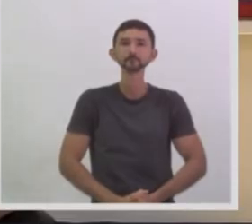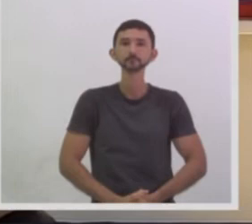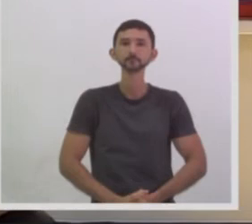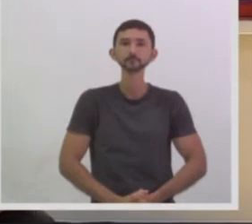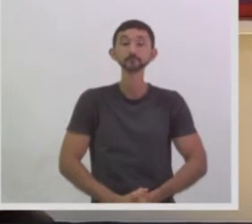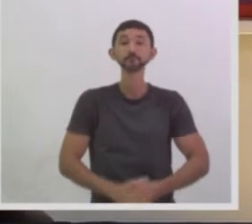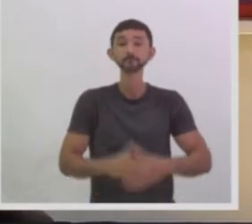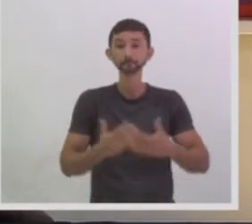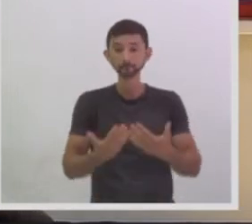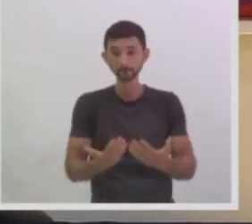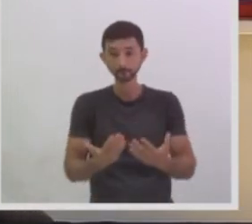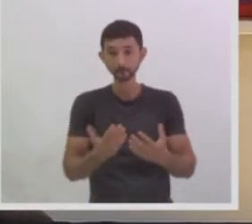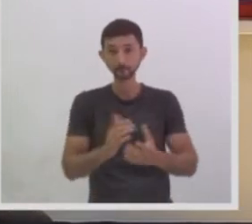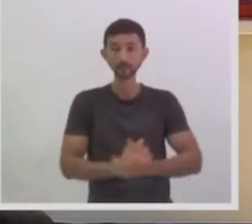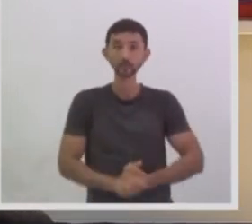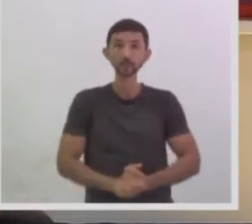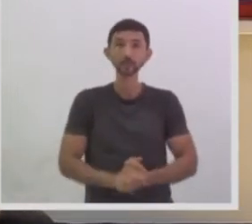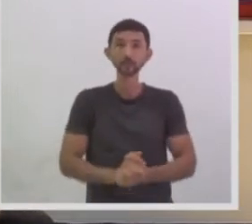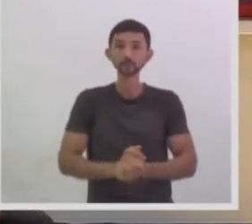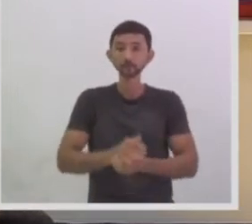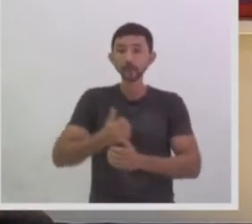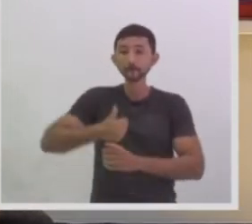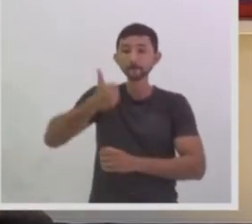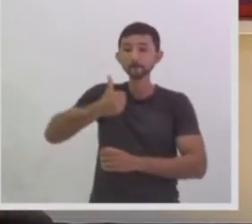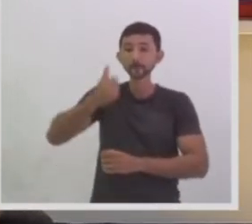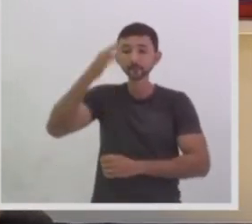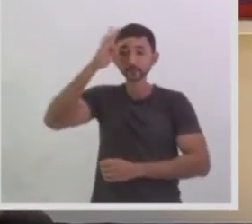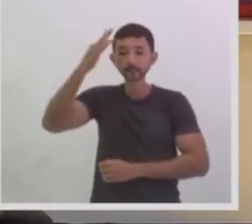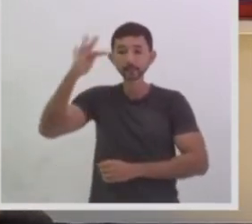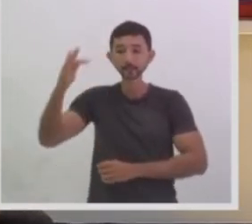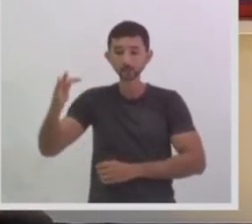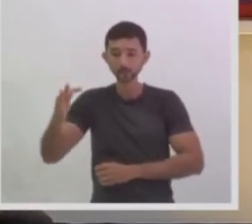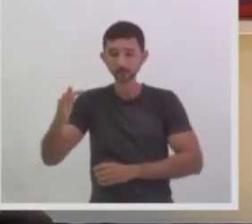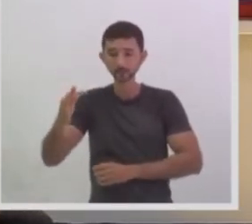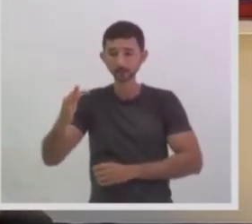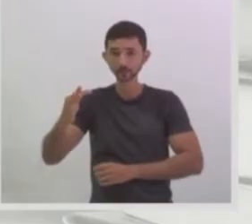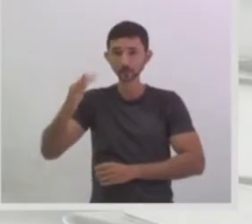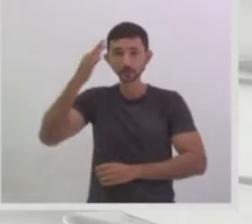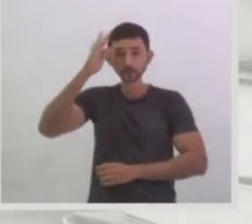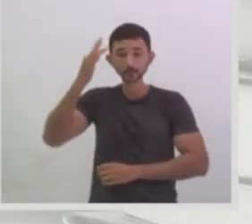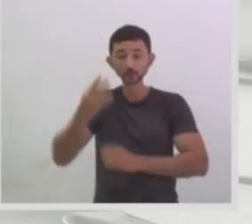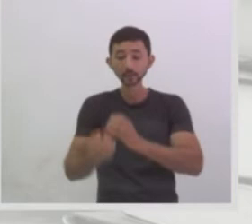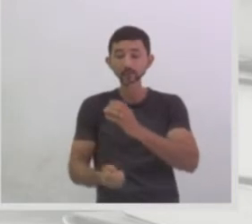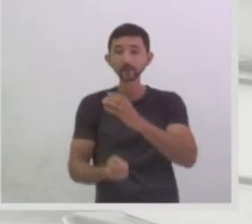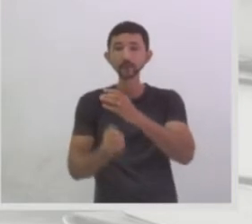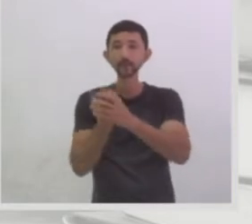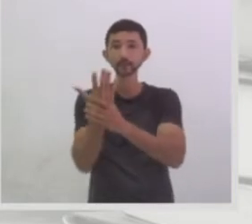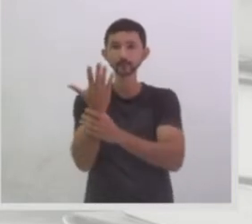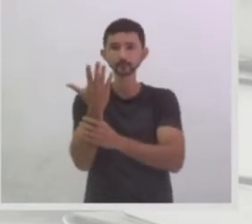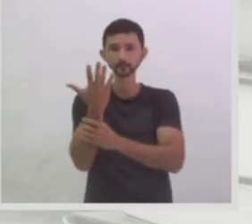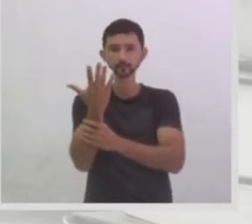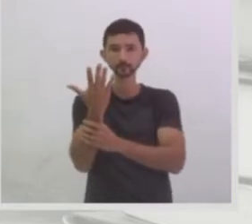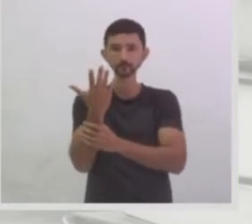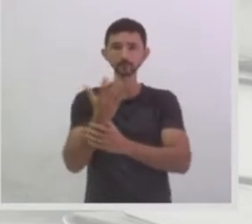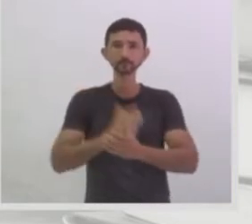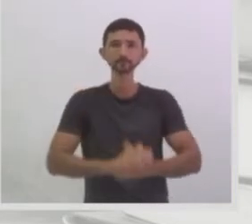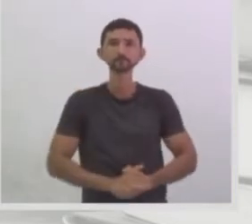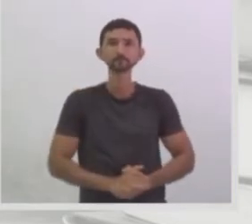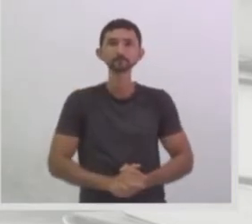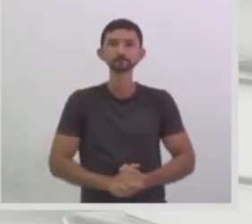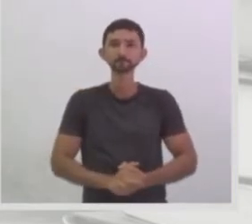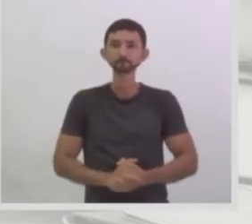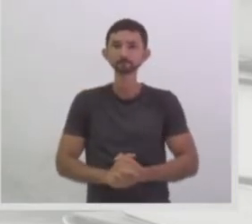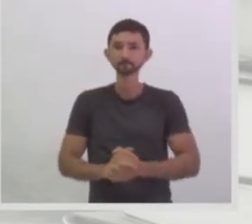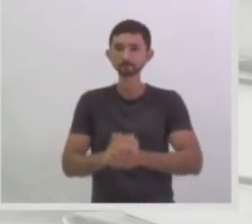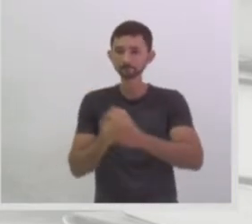Bem, vamos estudar a primeira teoria agora, a teoria da criação ou teoria criacionista. Na